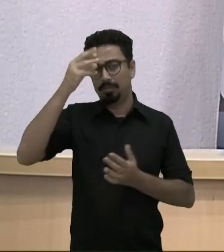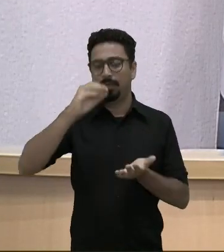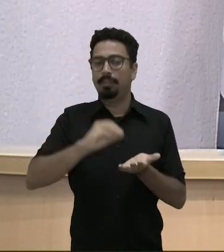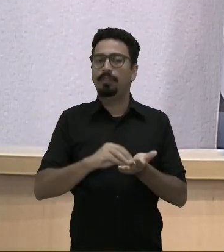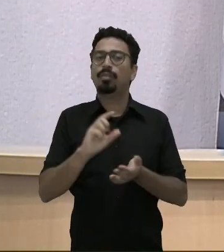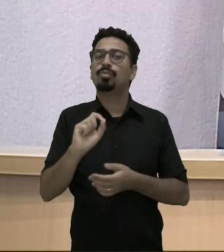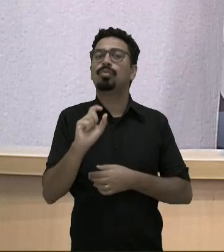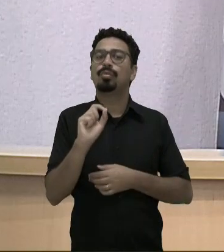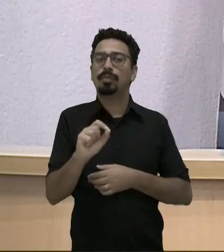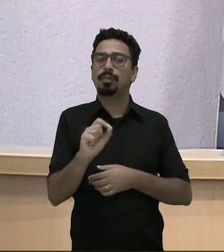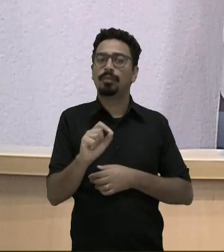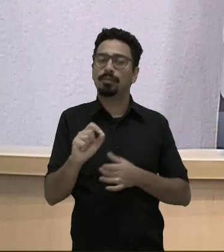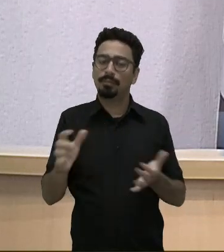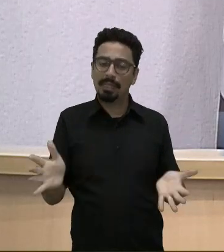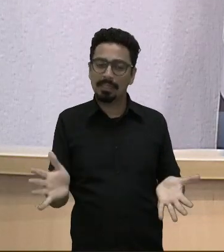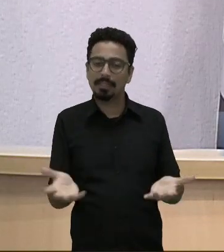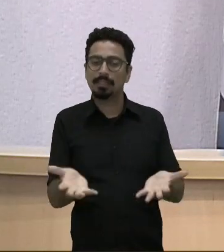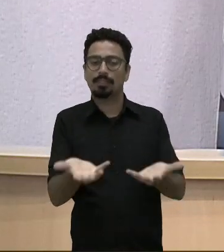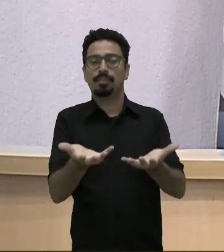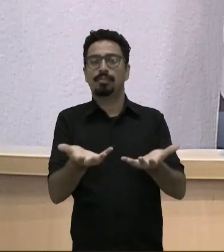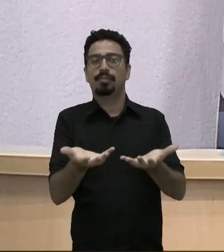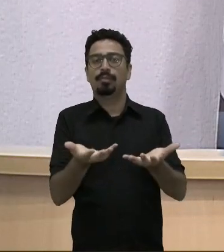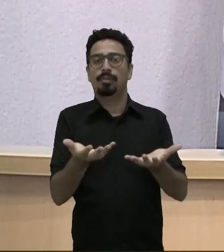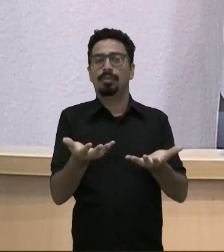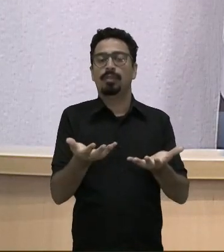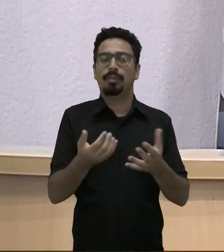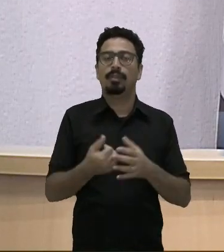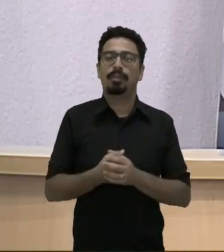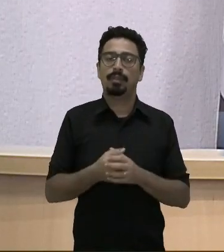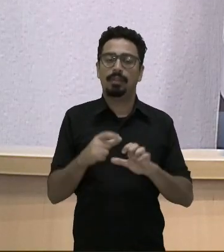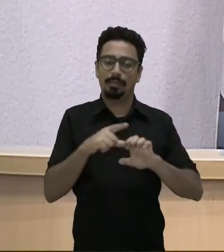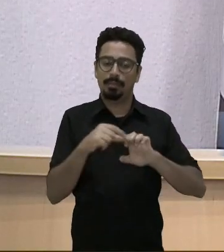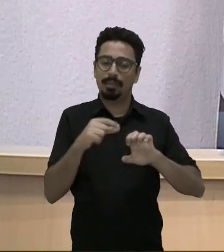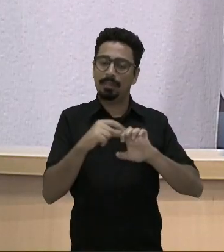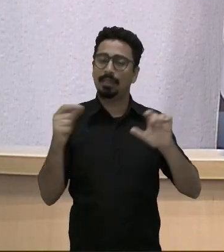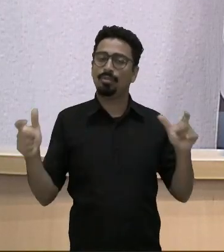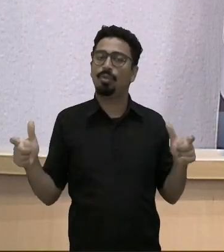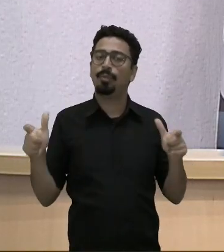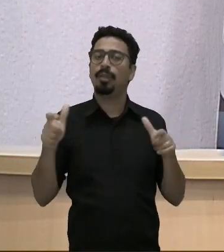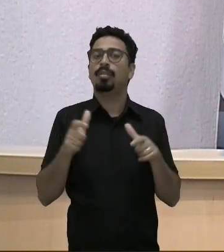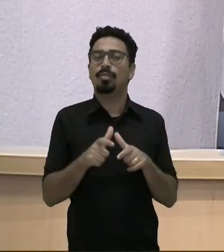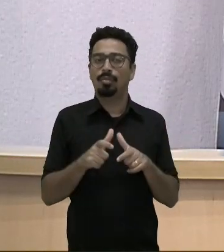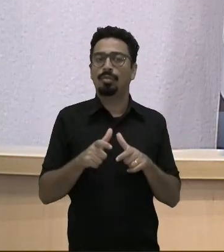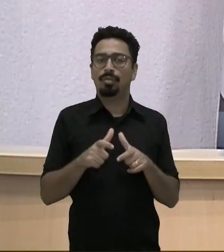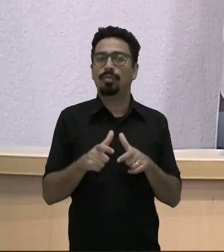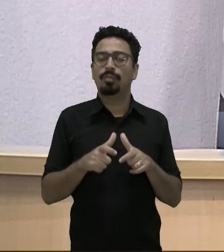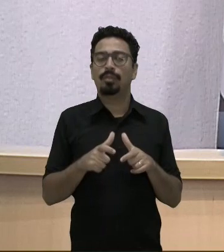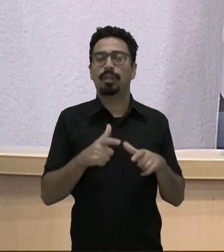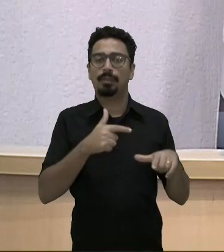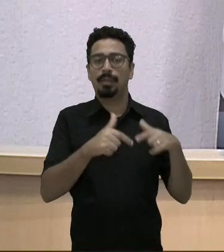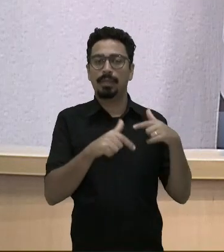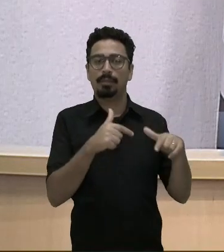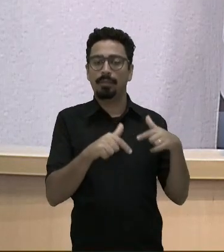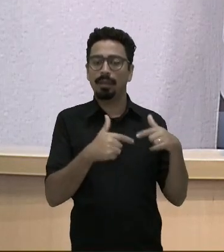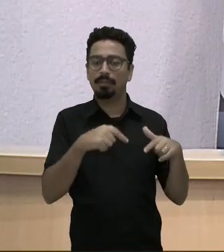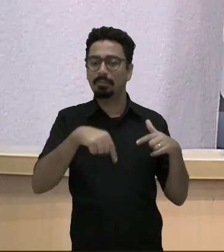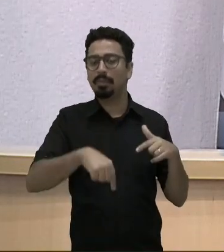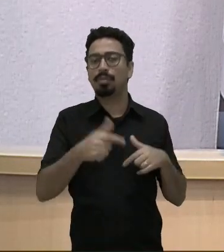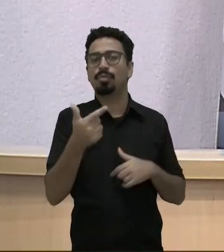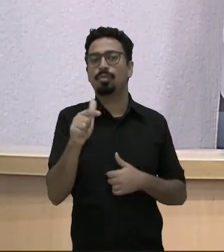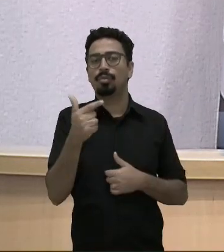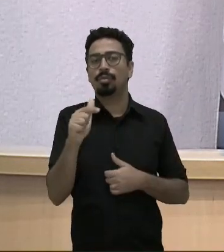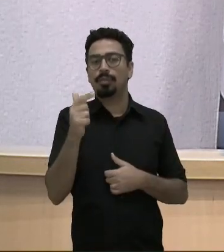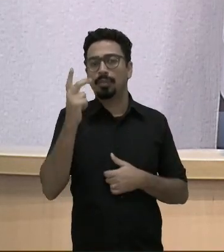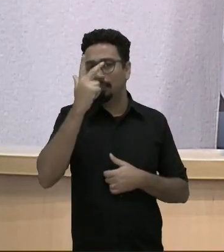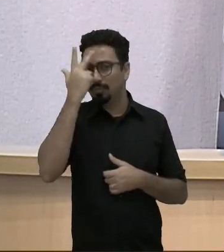é incentivo ao pequeno empreendedor. mão de obra que não temos. Aqui nós temos pessoas que